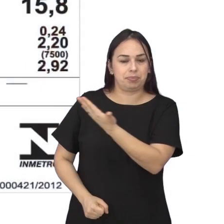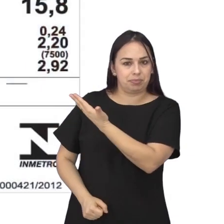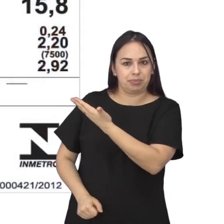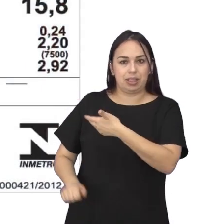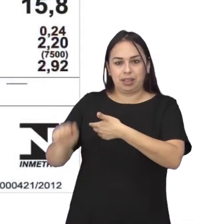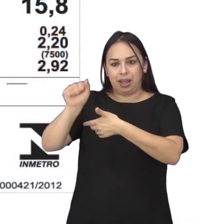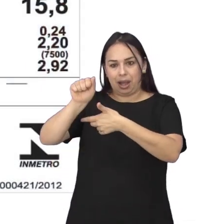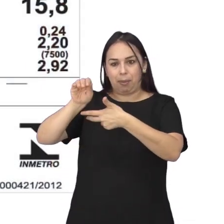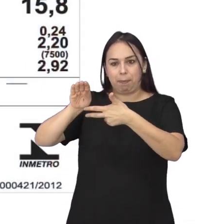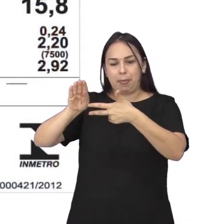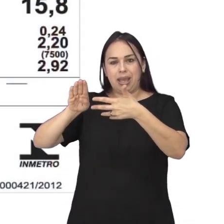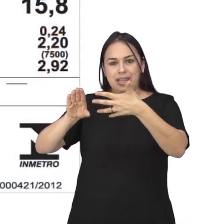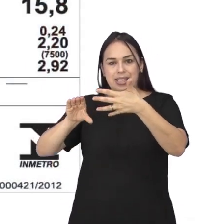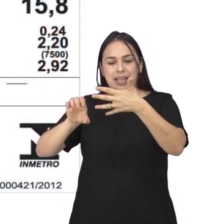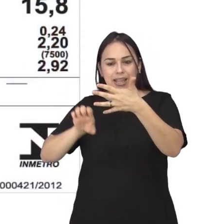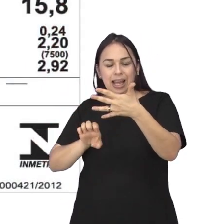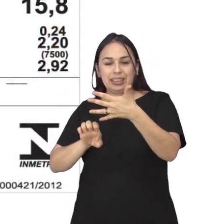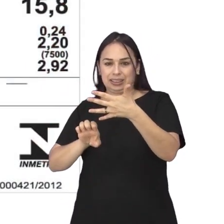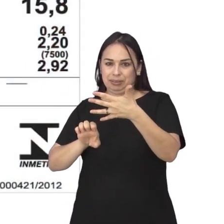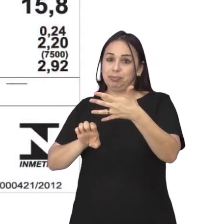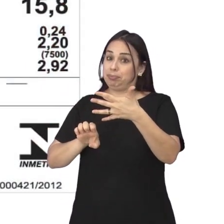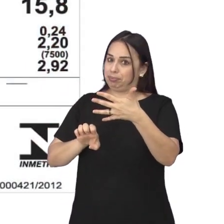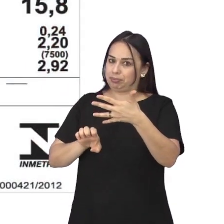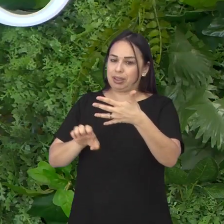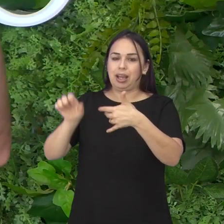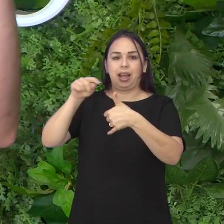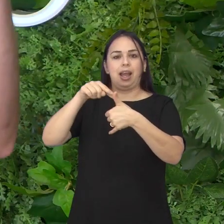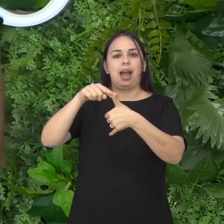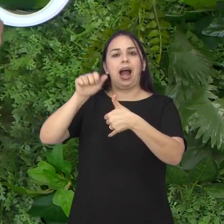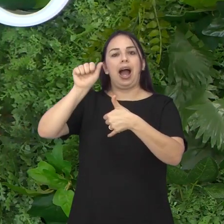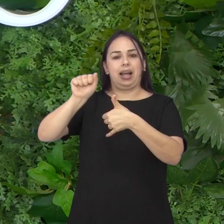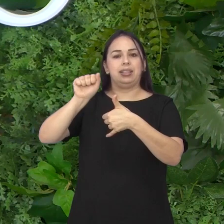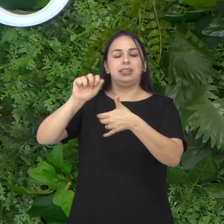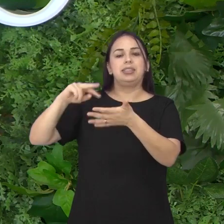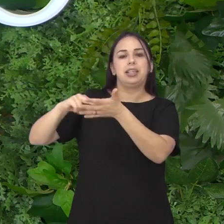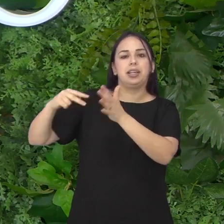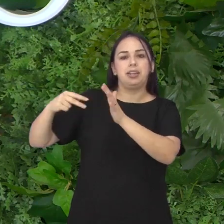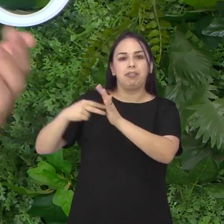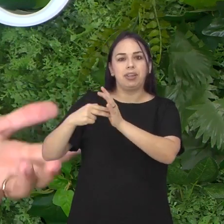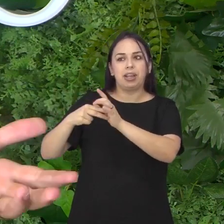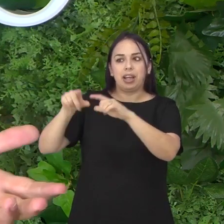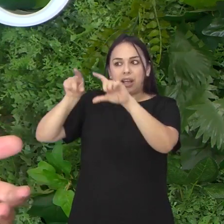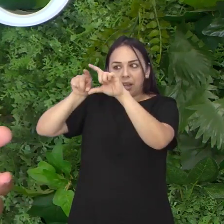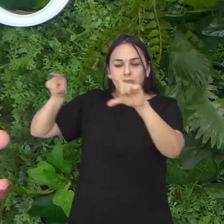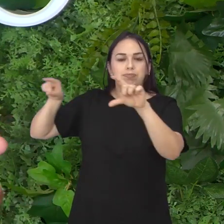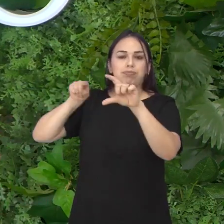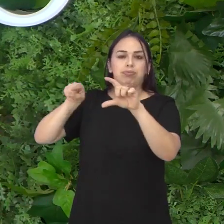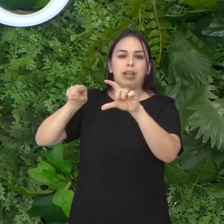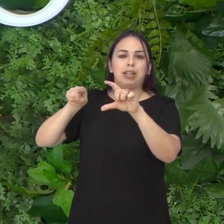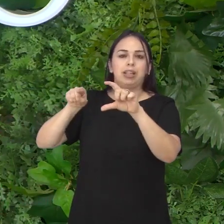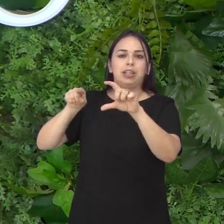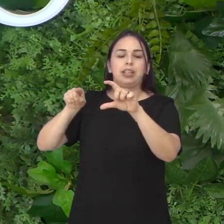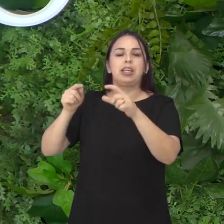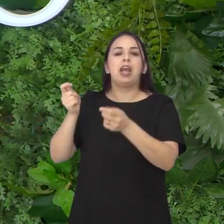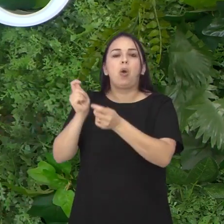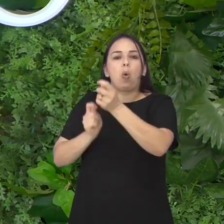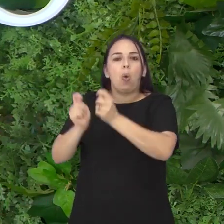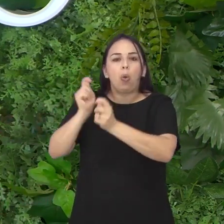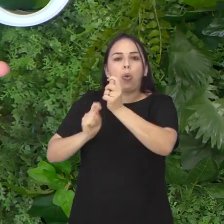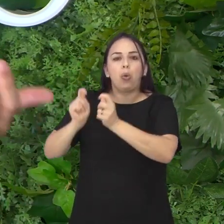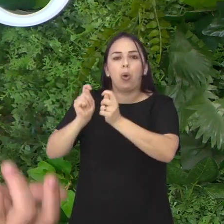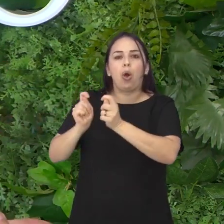normalmente é classificado com as letras, né? De letra A até a letra E. Então a letra A indica que aquele equipamento, aquele aparelho, ele tem o consumo de